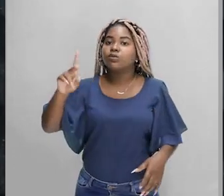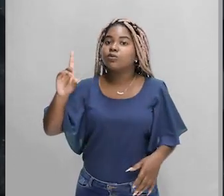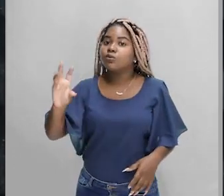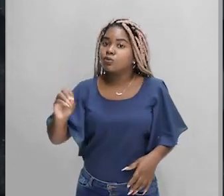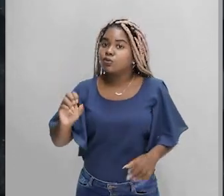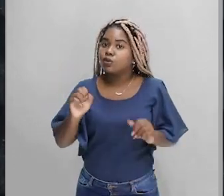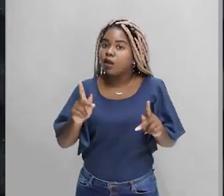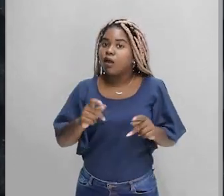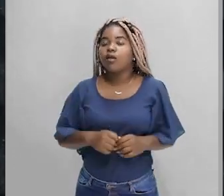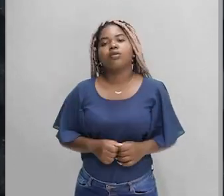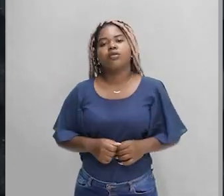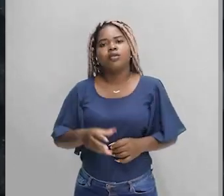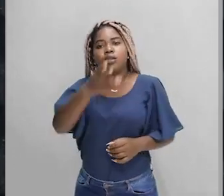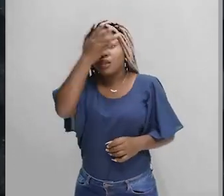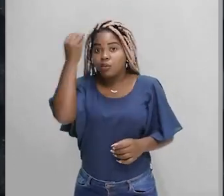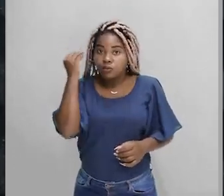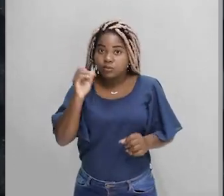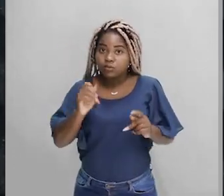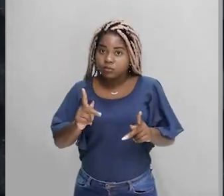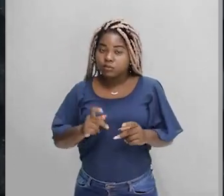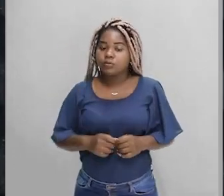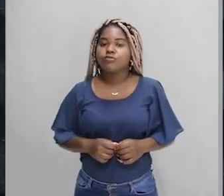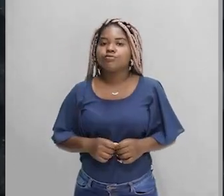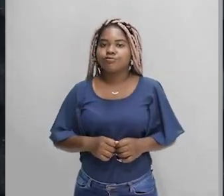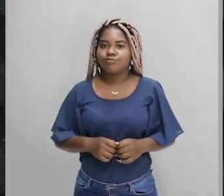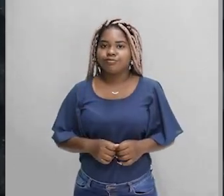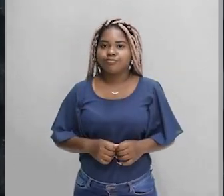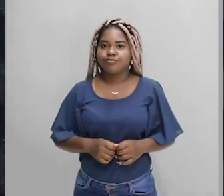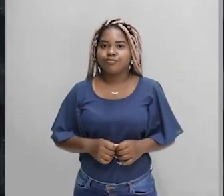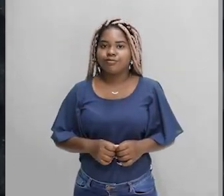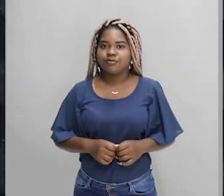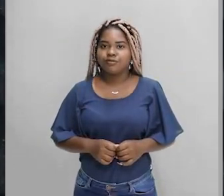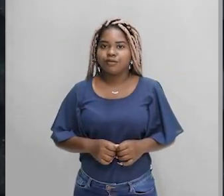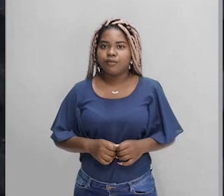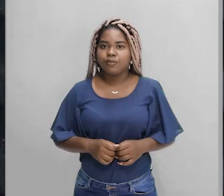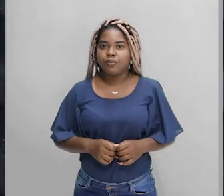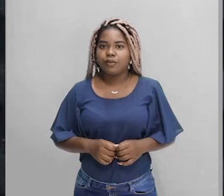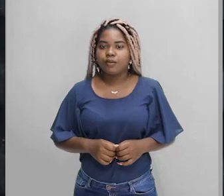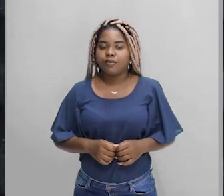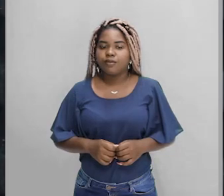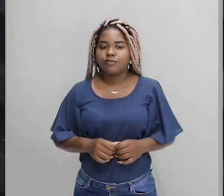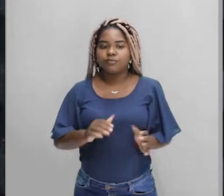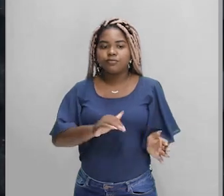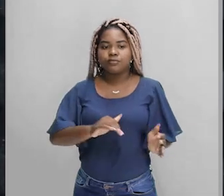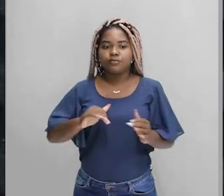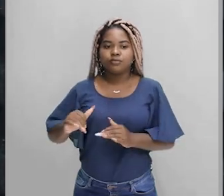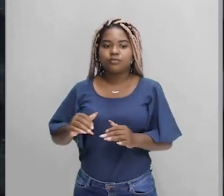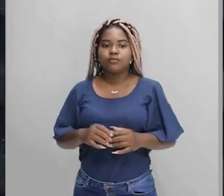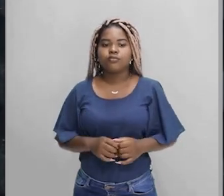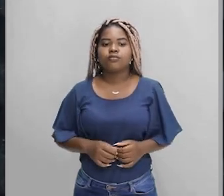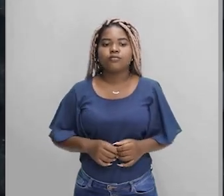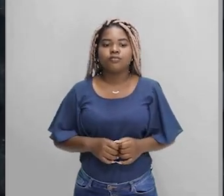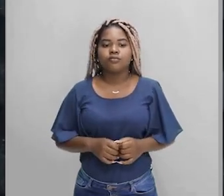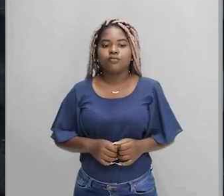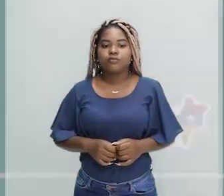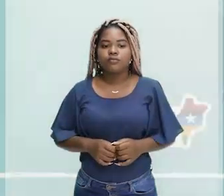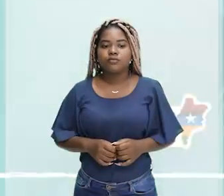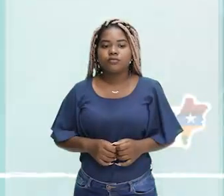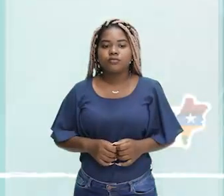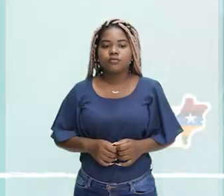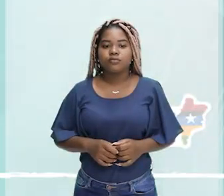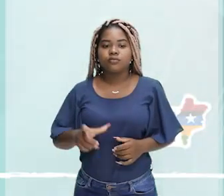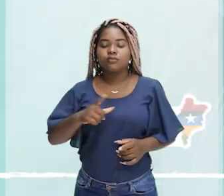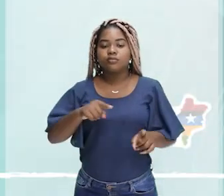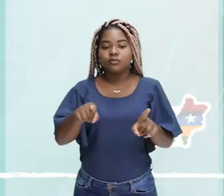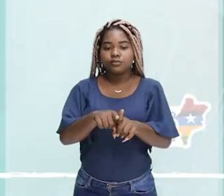que isso aqui cai muito na tua prova. Vamos sintetizar esse raciocínio. Vamos lá. Então, escudo cristalino. Trata-se